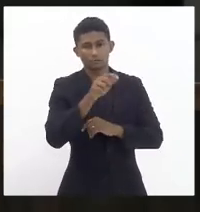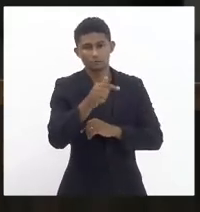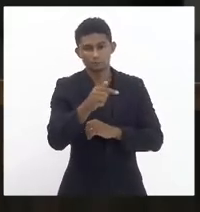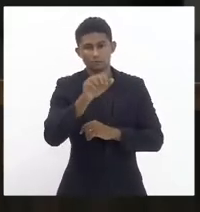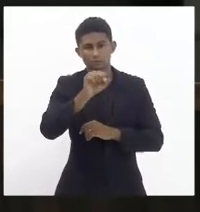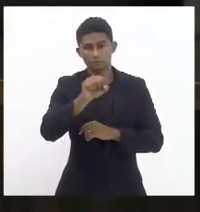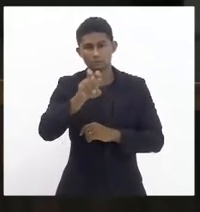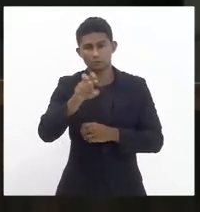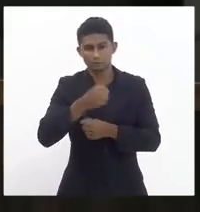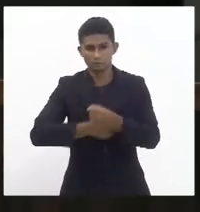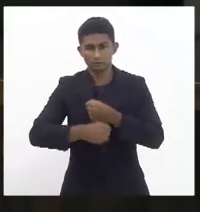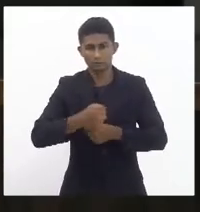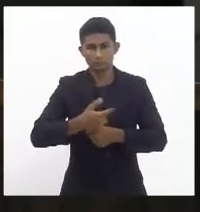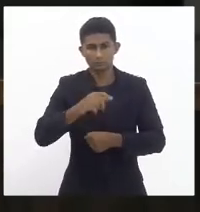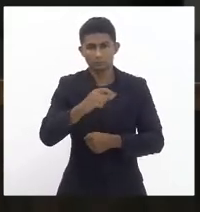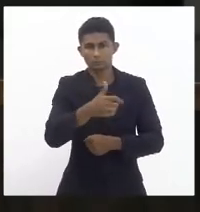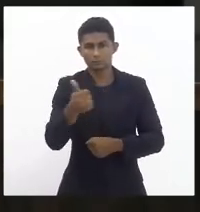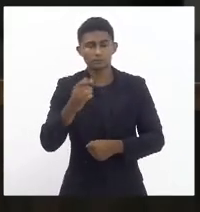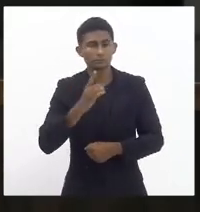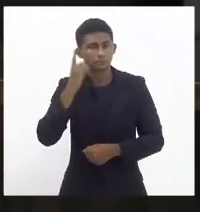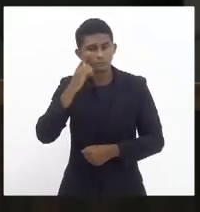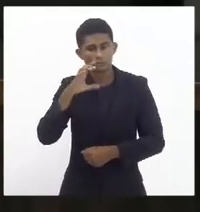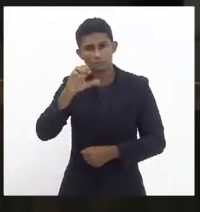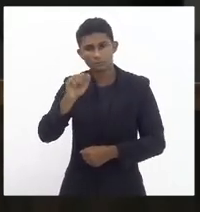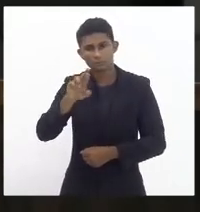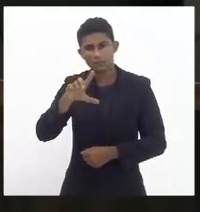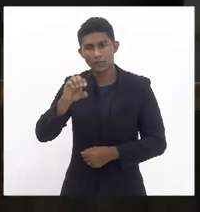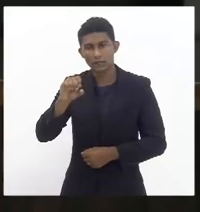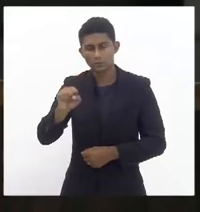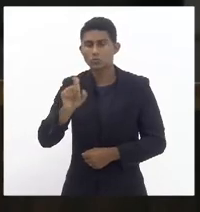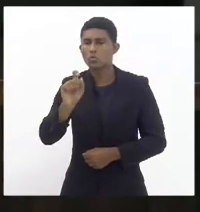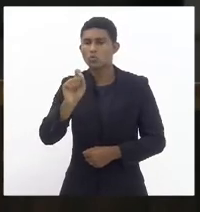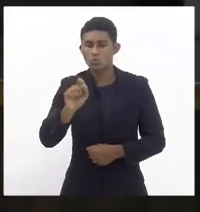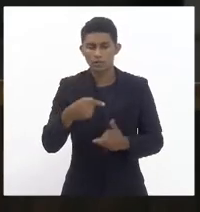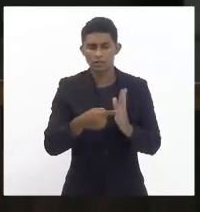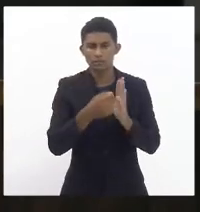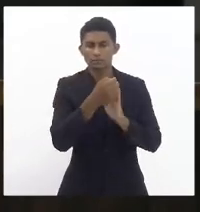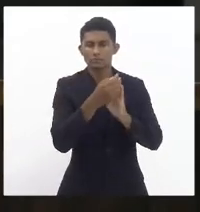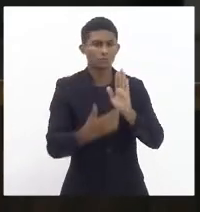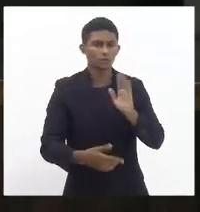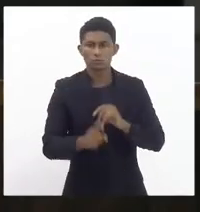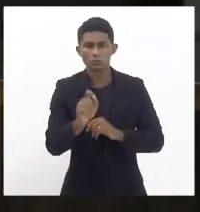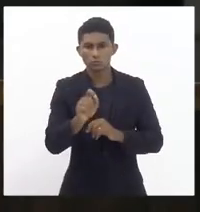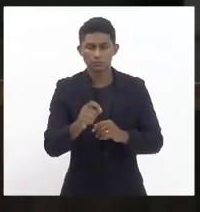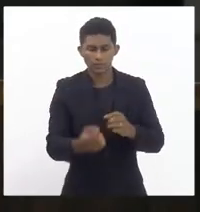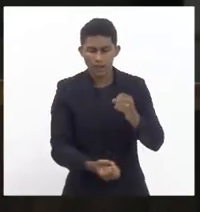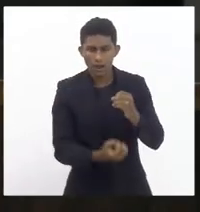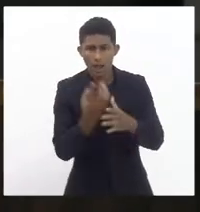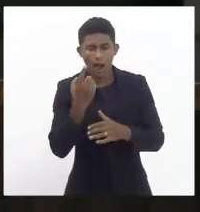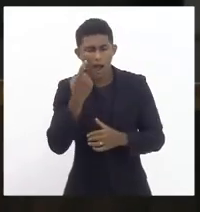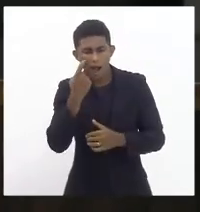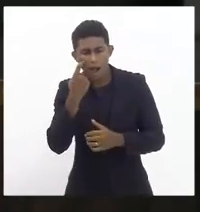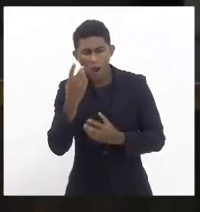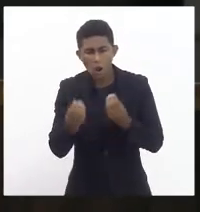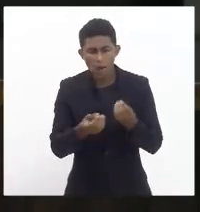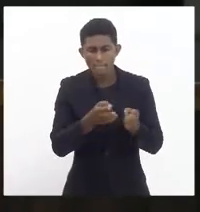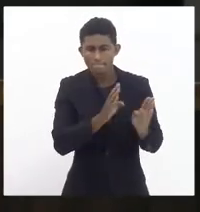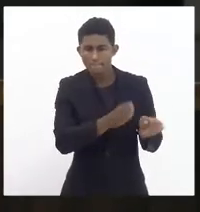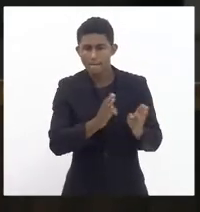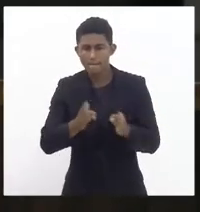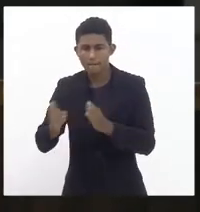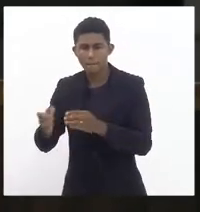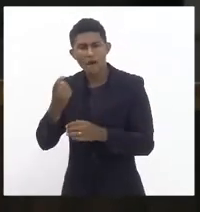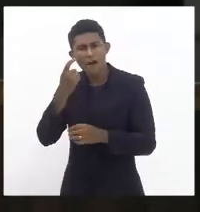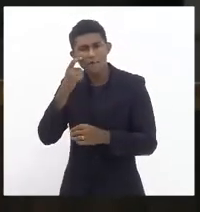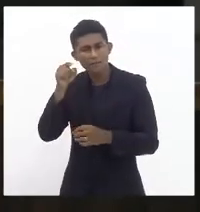4785 de 21 de autoria deputado Carlos de mim que dispõe sobre a criação de procedimento para análise do processo de prestação